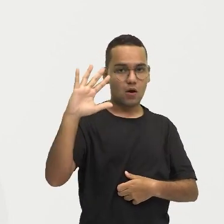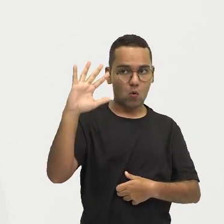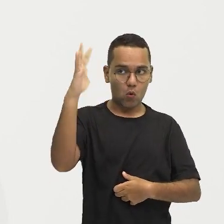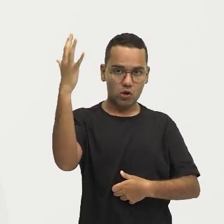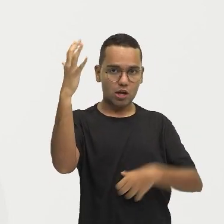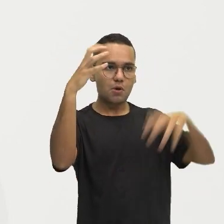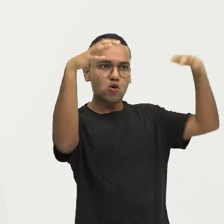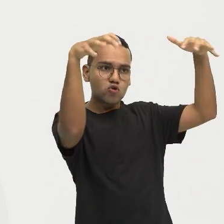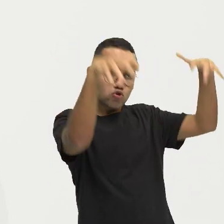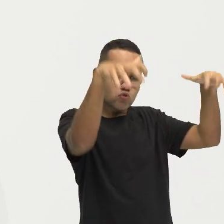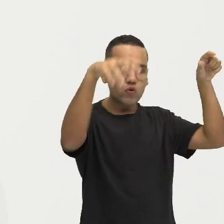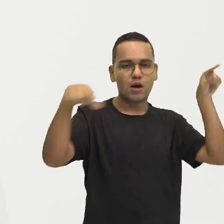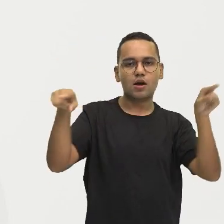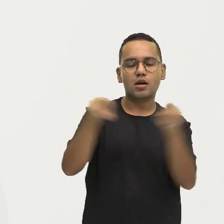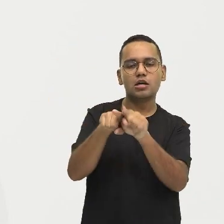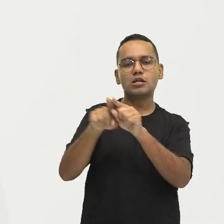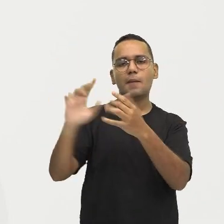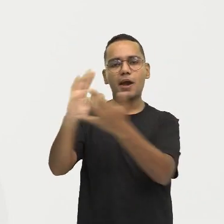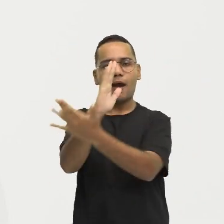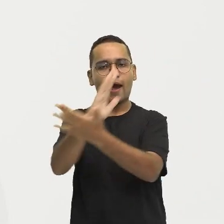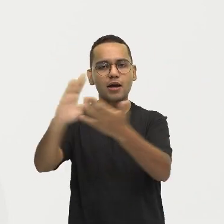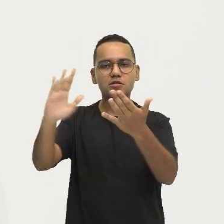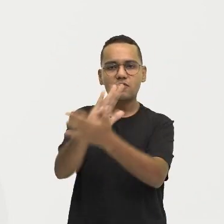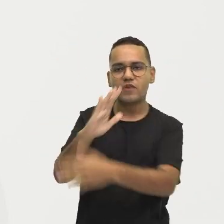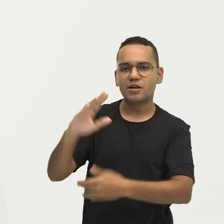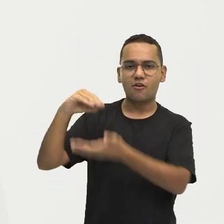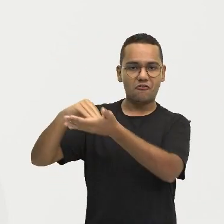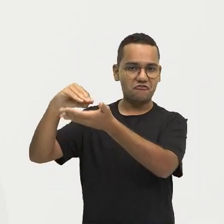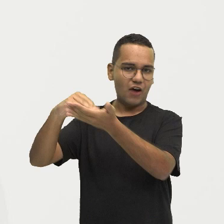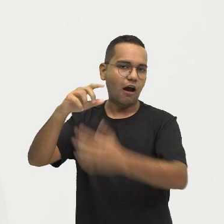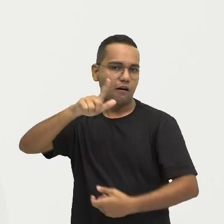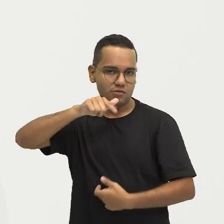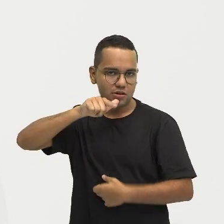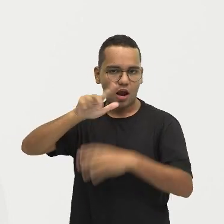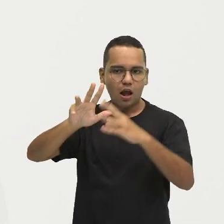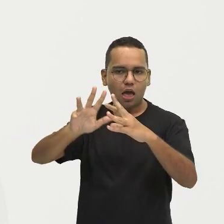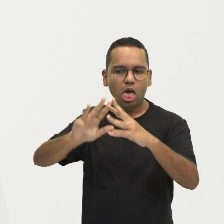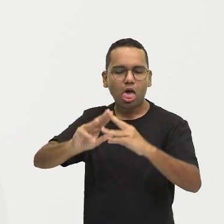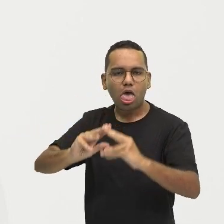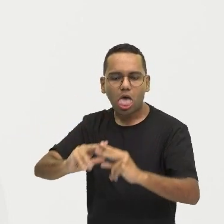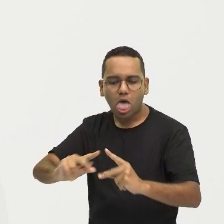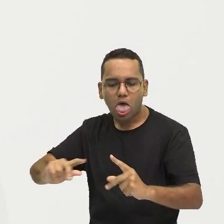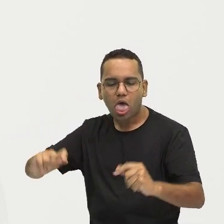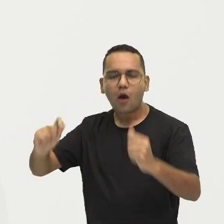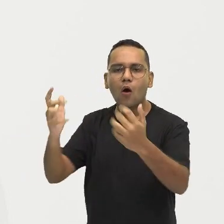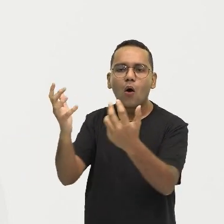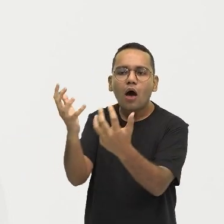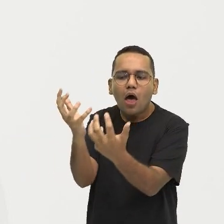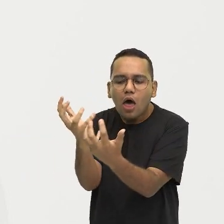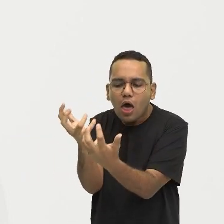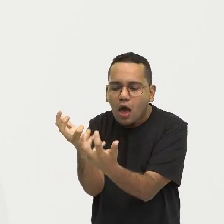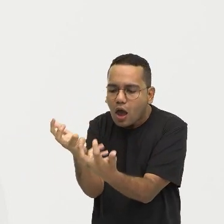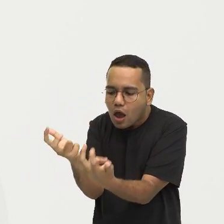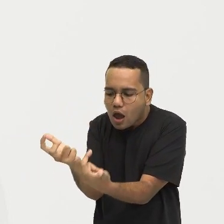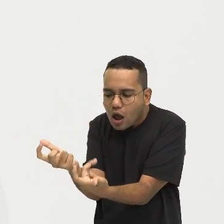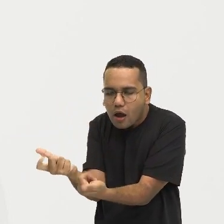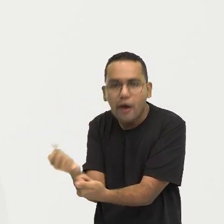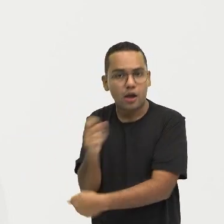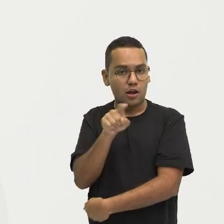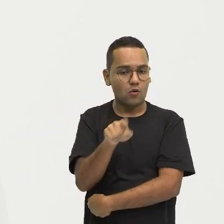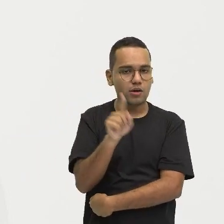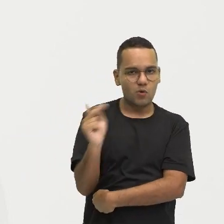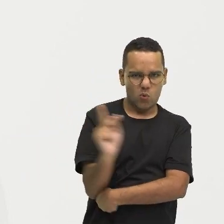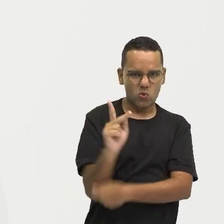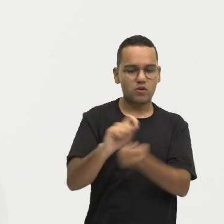seca também. Então, por isso que ele consegue ali ter uma grande biodiversidade. Então, ele consegue se adaptar ali